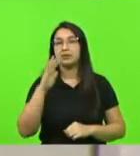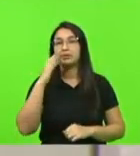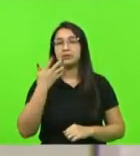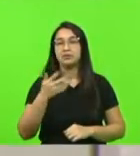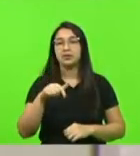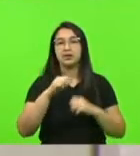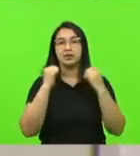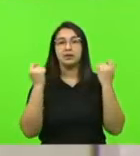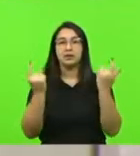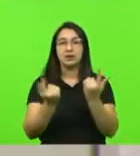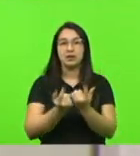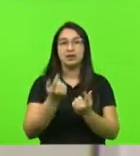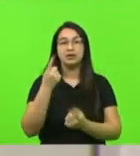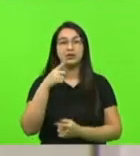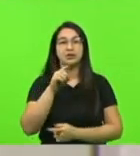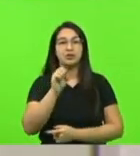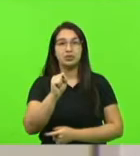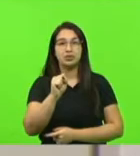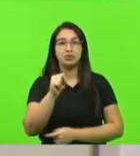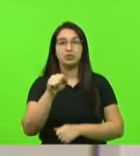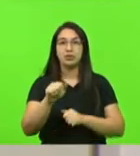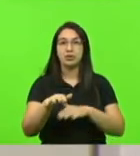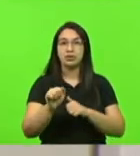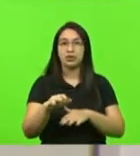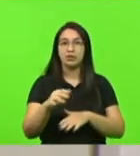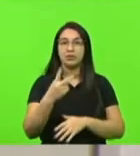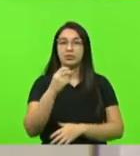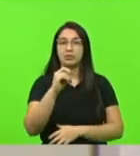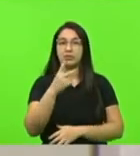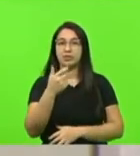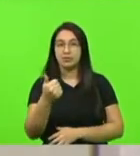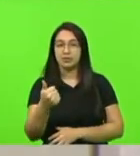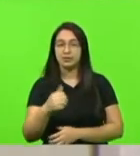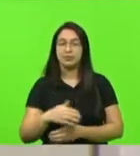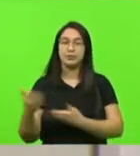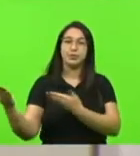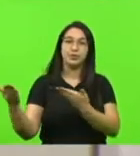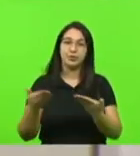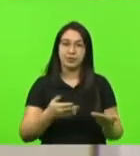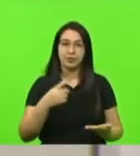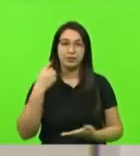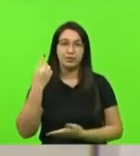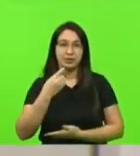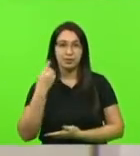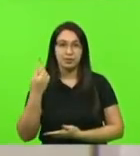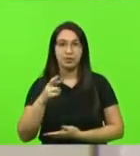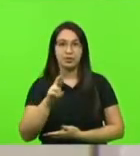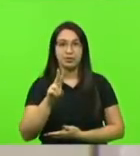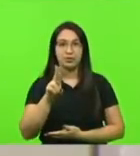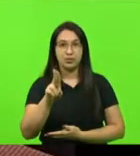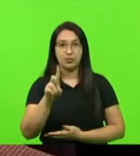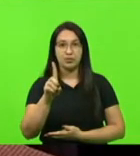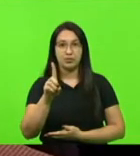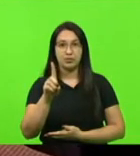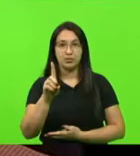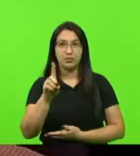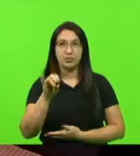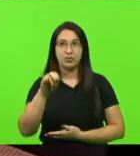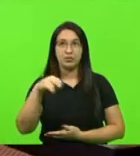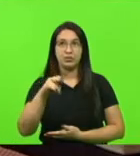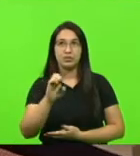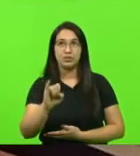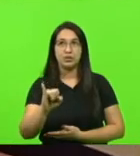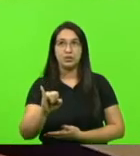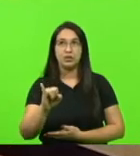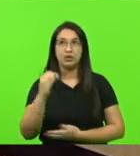18 de setembro de 2021. Eu convido o deputado Rudinei para prestar o juramento,